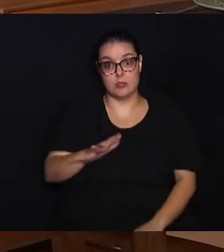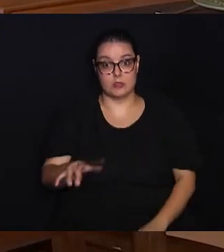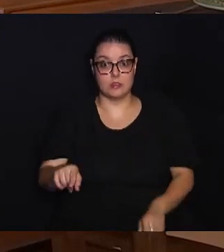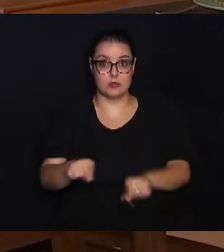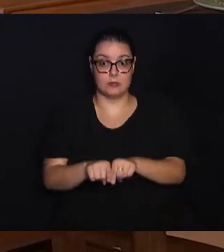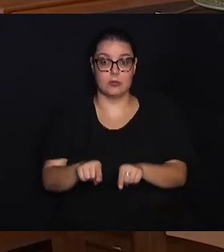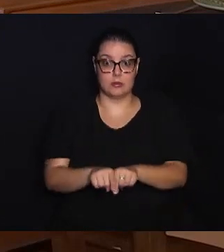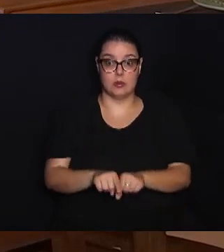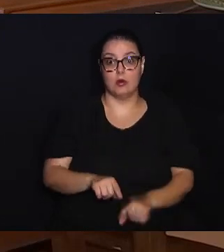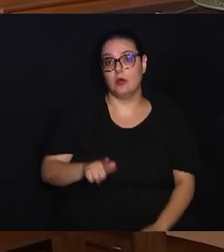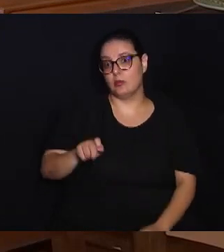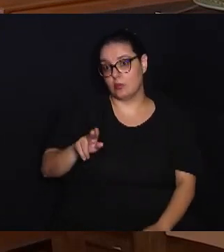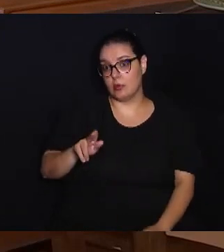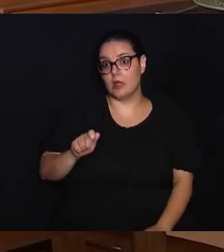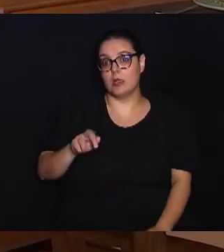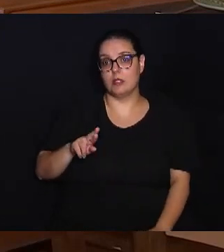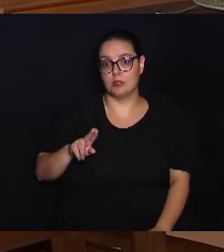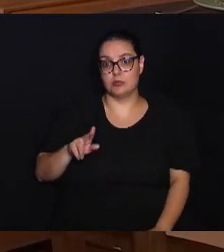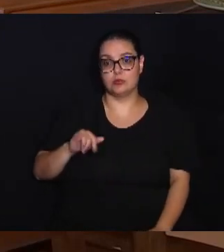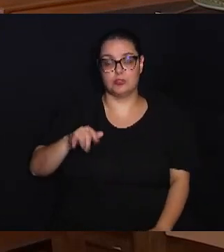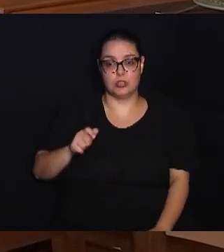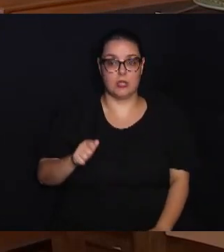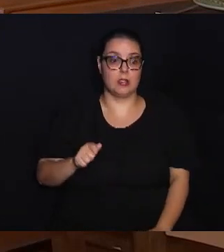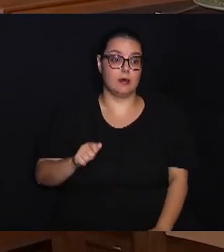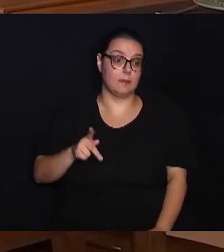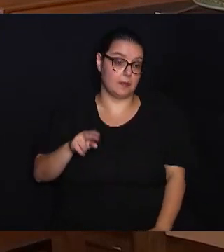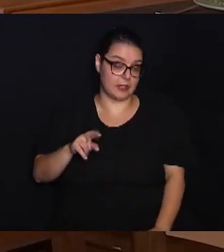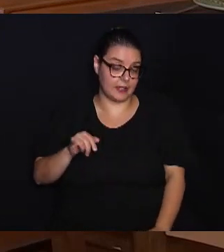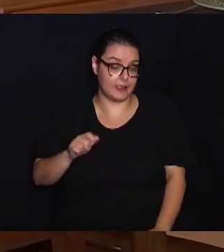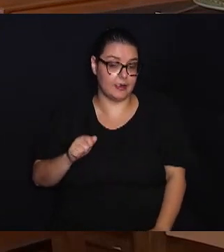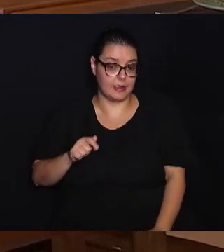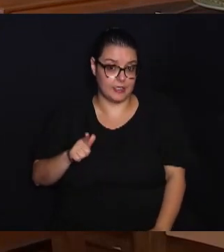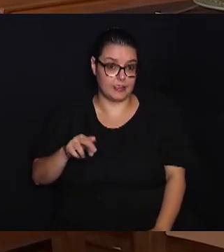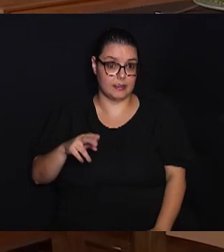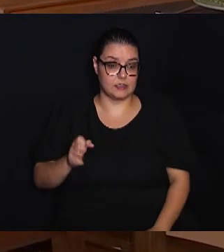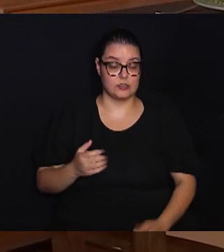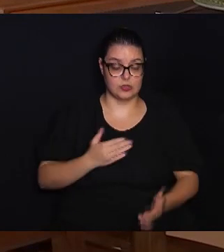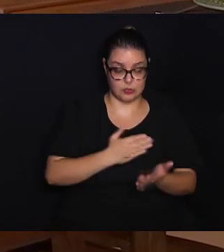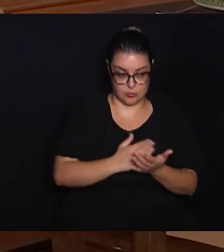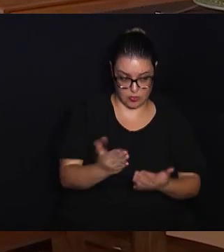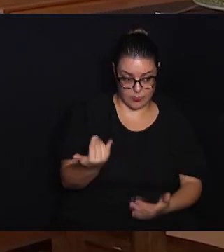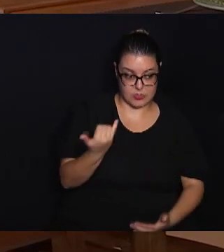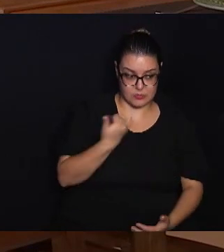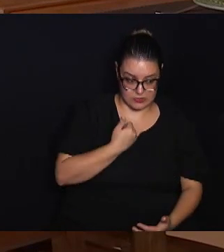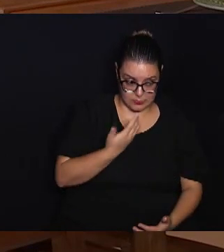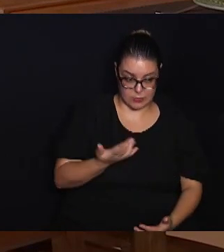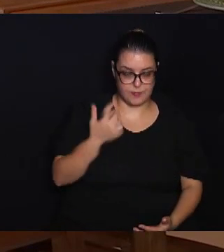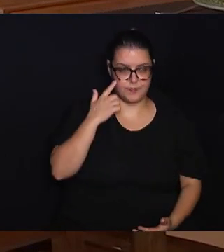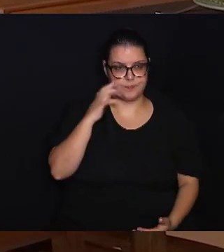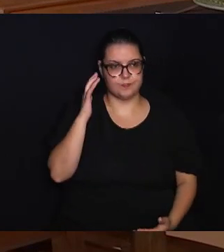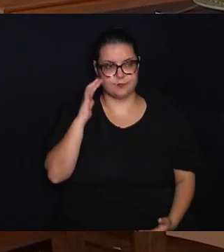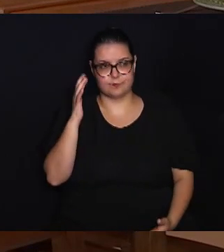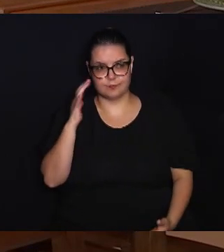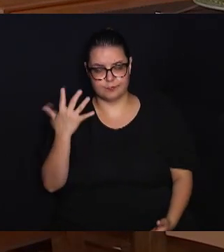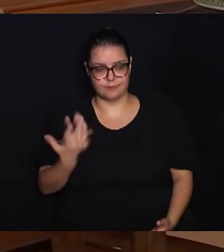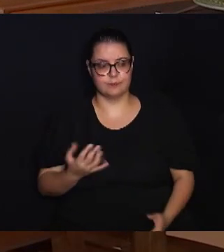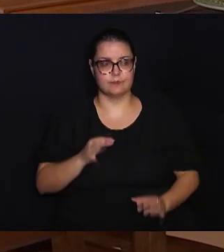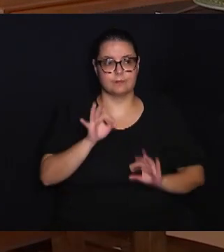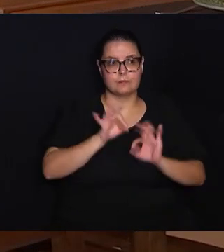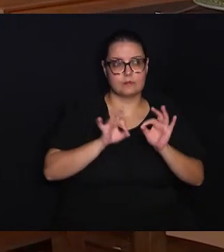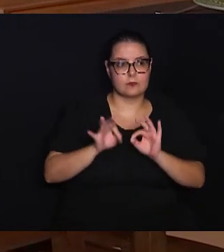empreender em Santos também no litoral sul Santos Guarujá Praia Grande inicialmente você me disse que